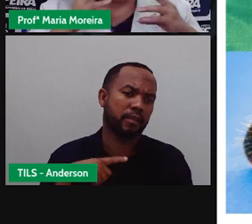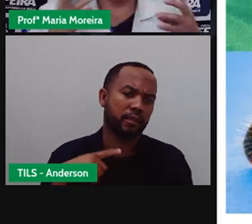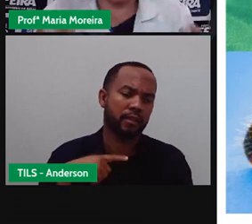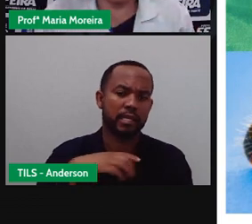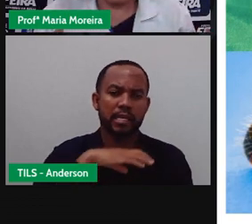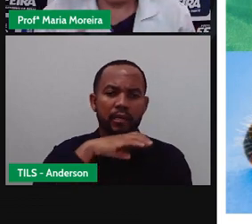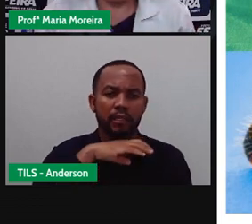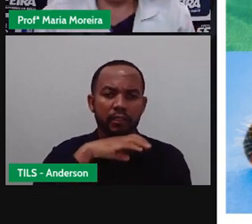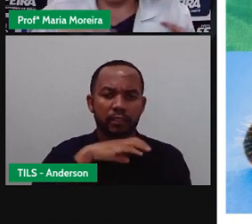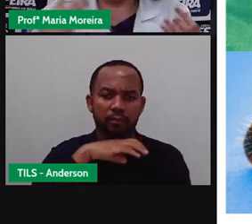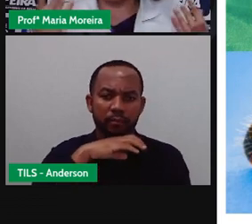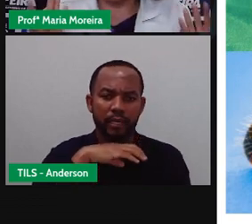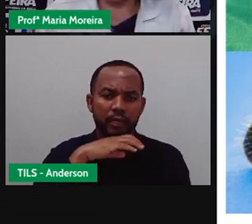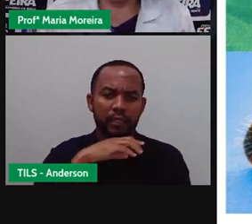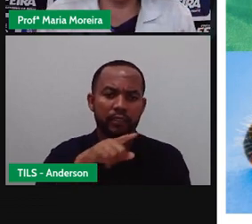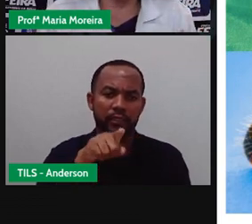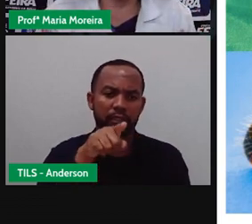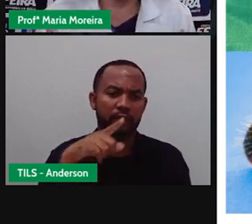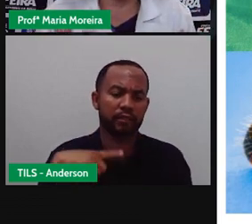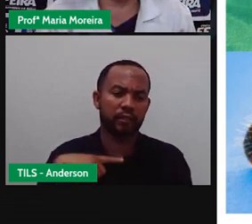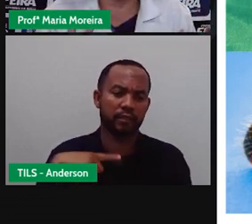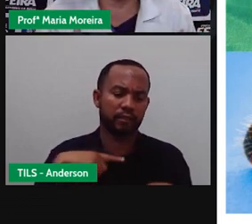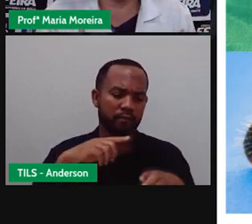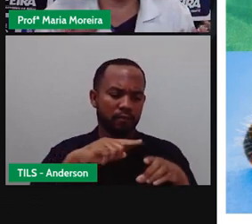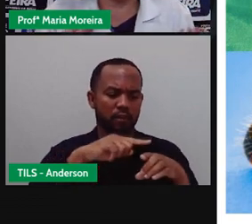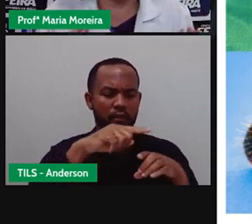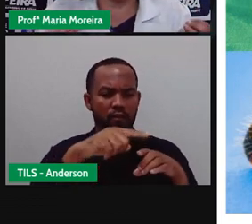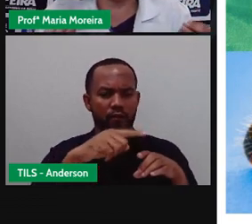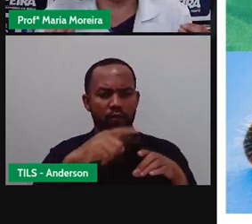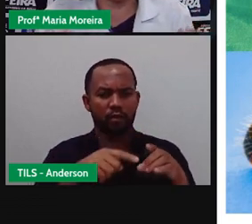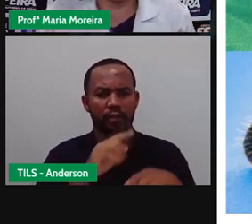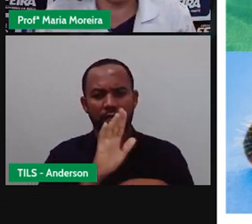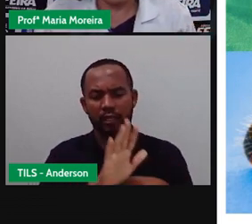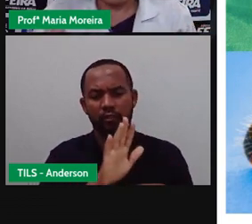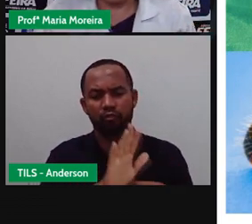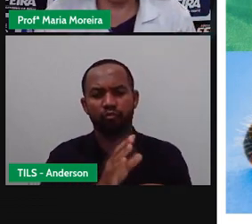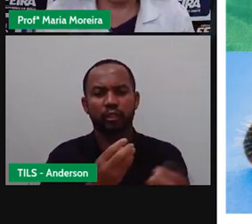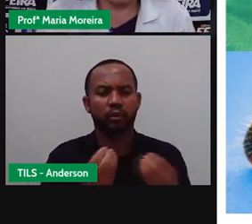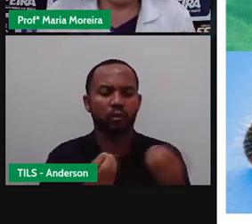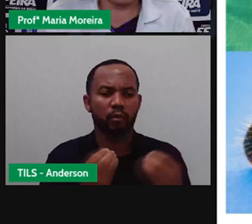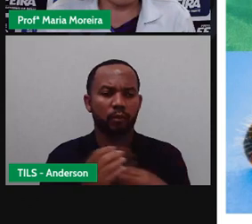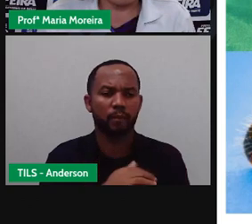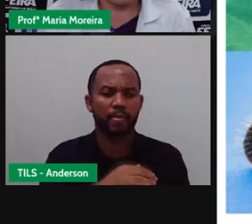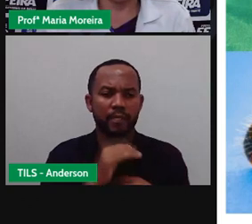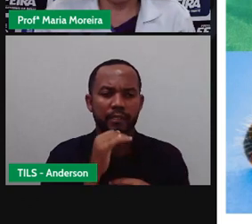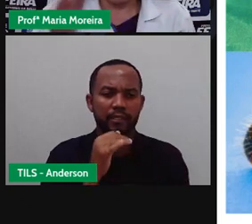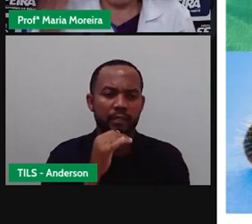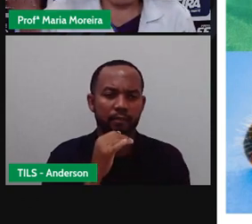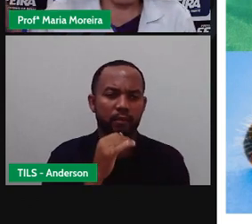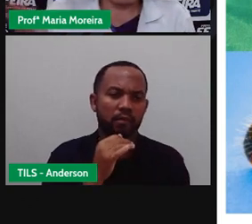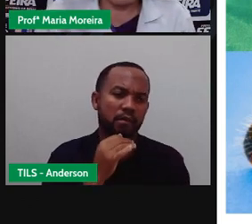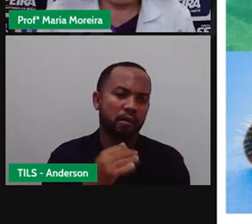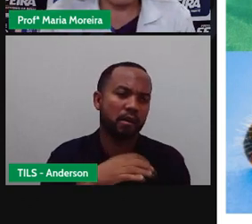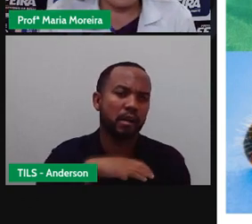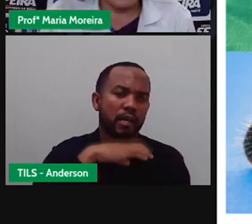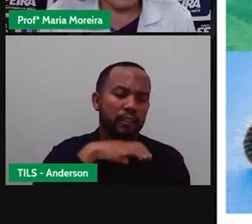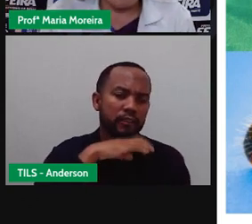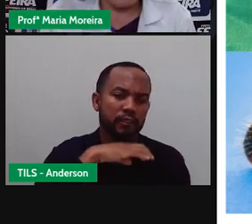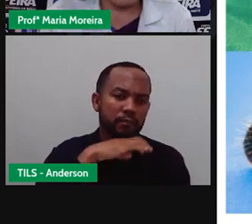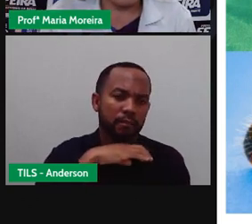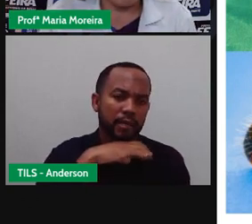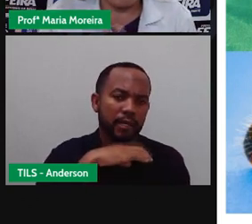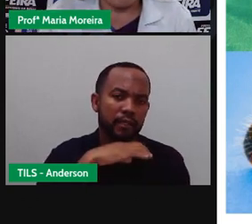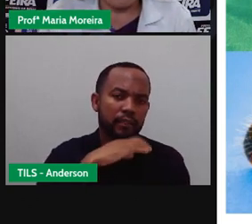essa proteção, mas que essa proteção não quer dizer que ele seja o quê? Um animal vertebrado. Como esses que a gente tem